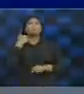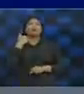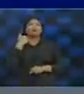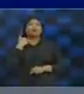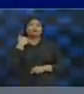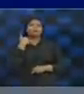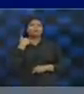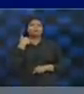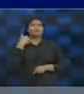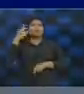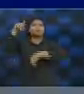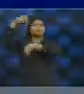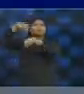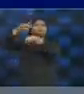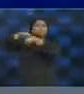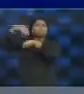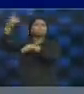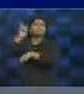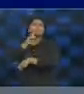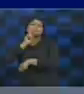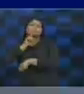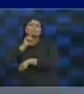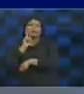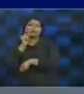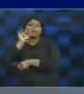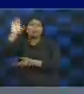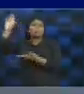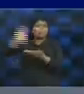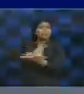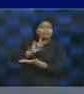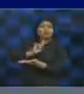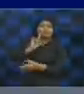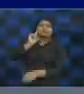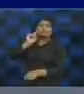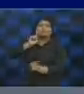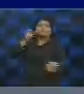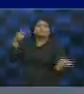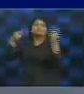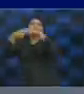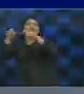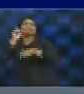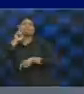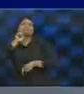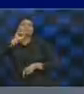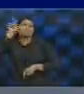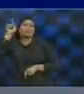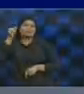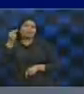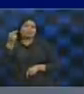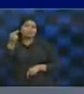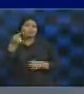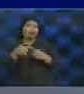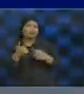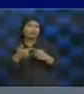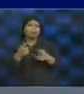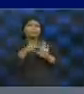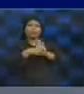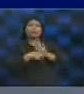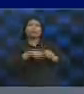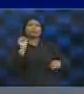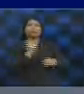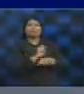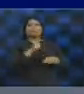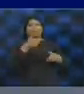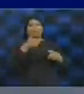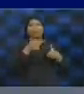perderam. Nós vamos construir escolas com recursos próprios, com parcerias e também com parcerias público-privada, para que aquele particular que